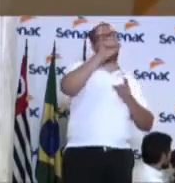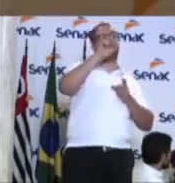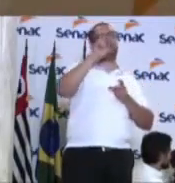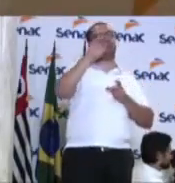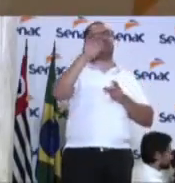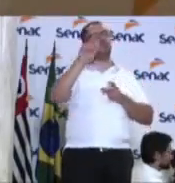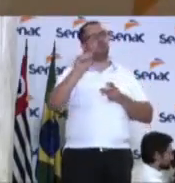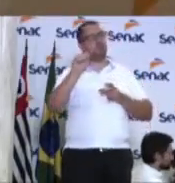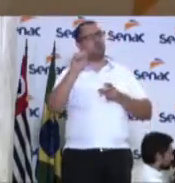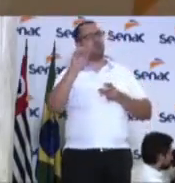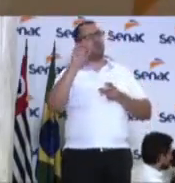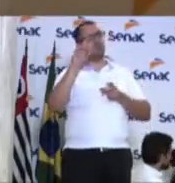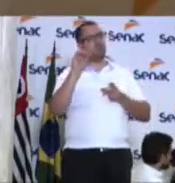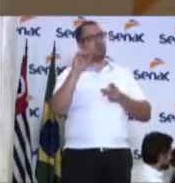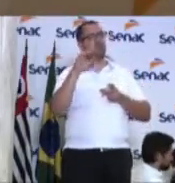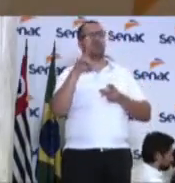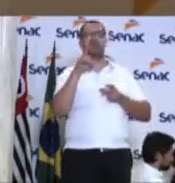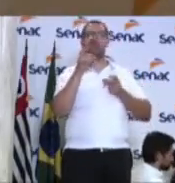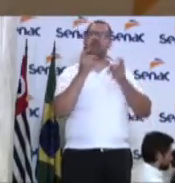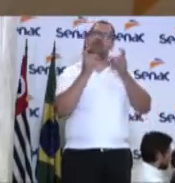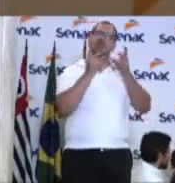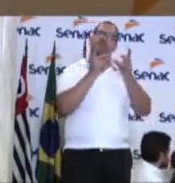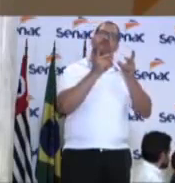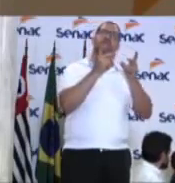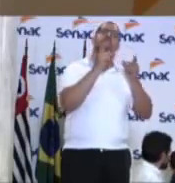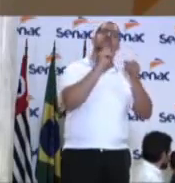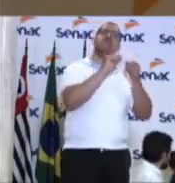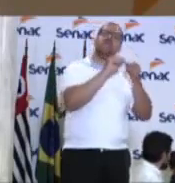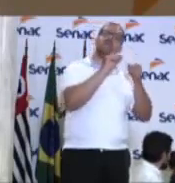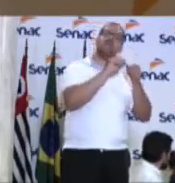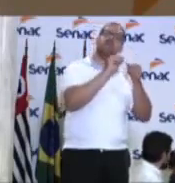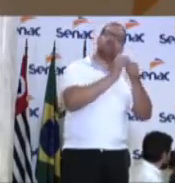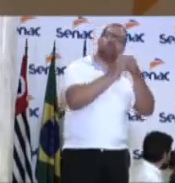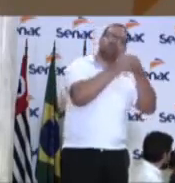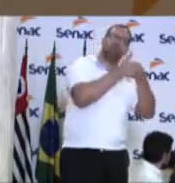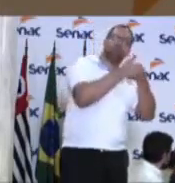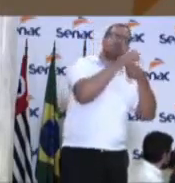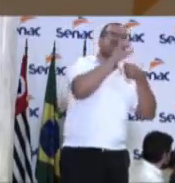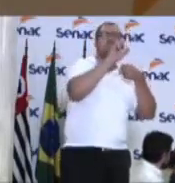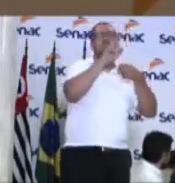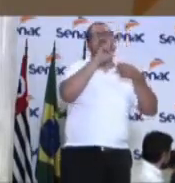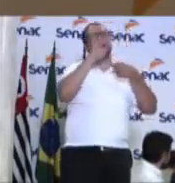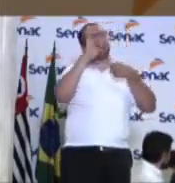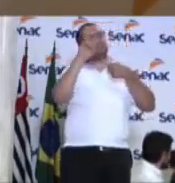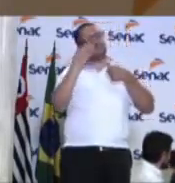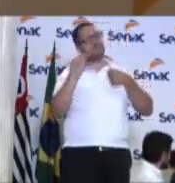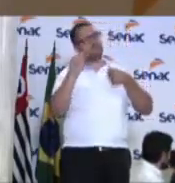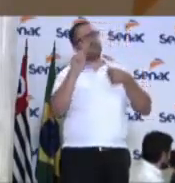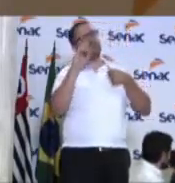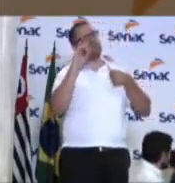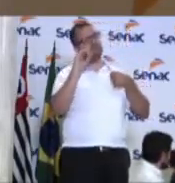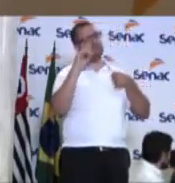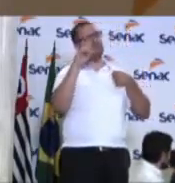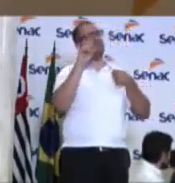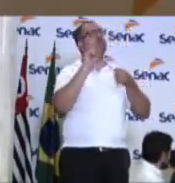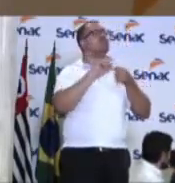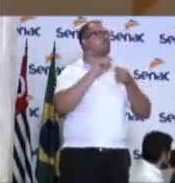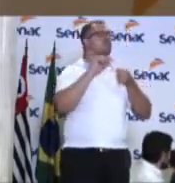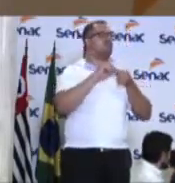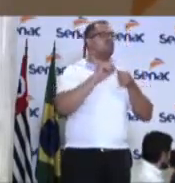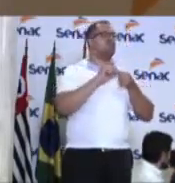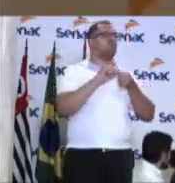né? Mas a gente falou, bom, a gente tem que disfarçar isso como se fosse um seriado da Volkswagen. Então, em vez da